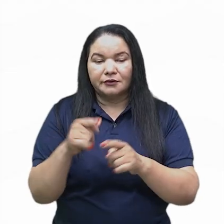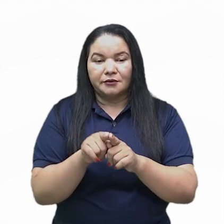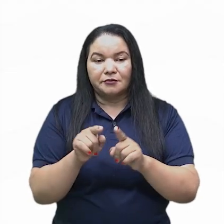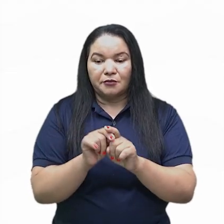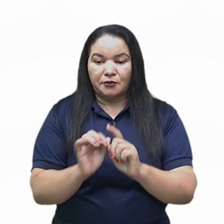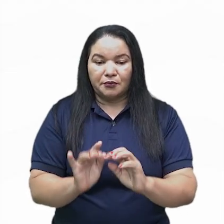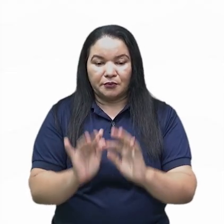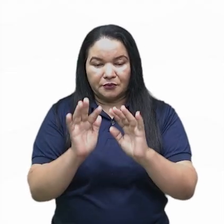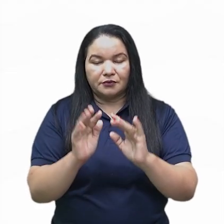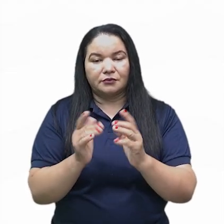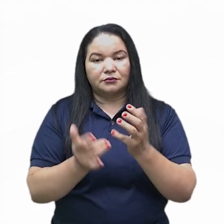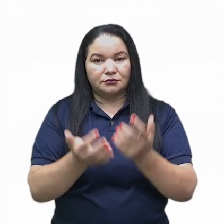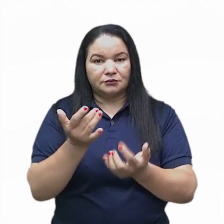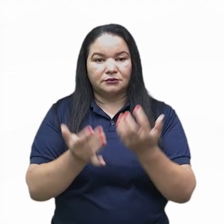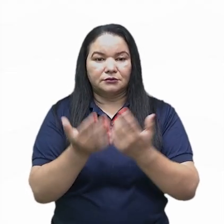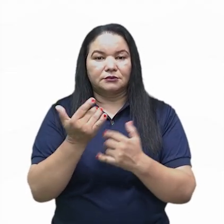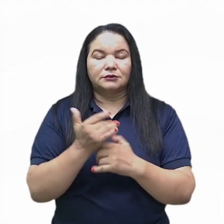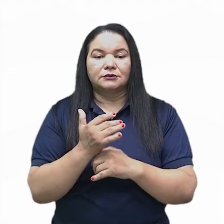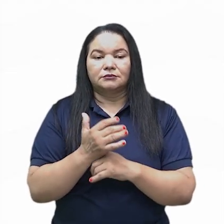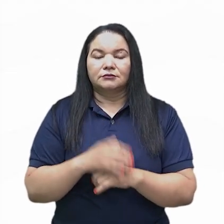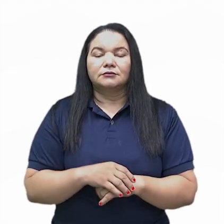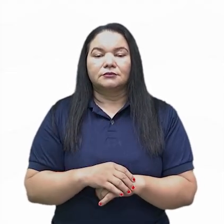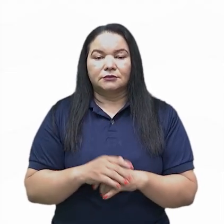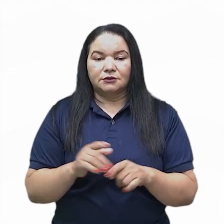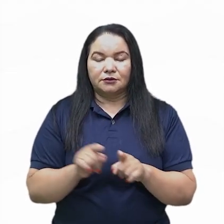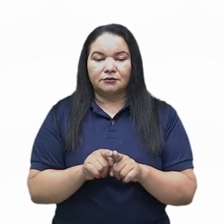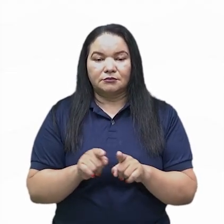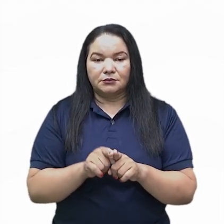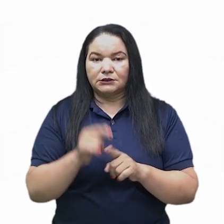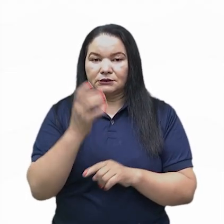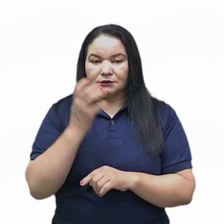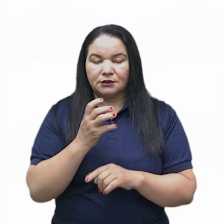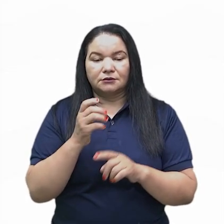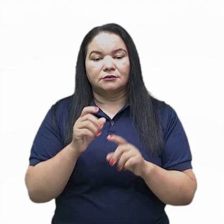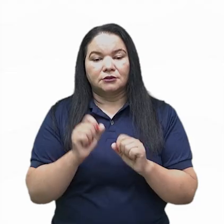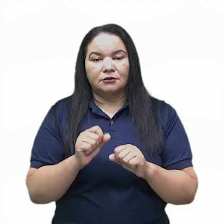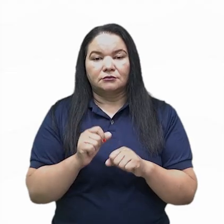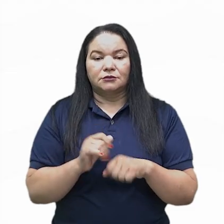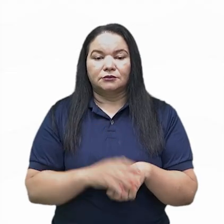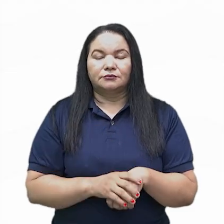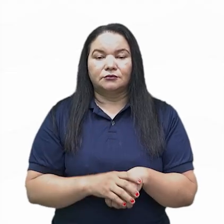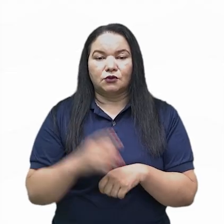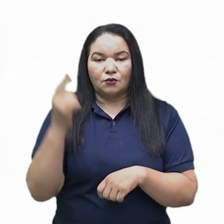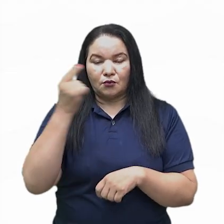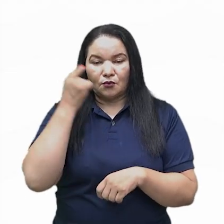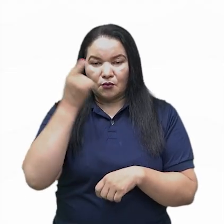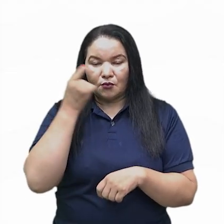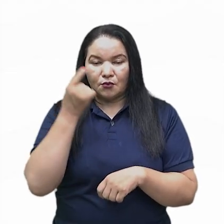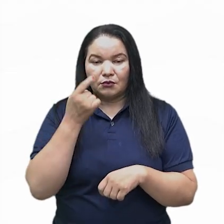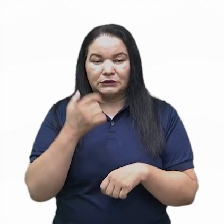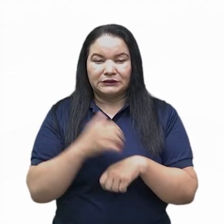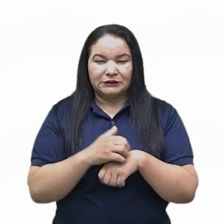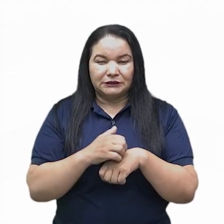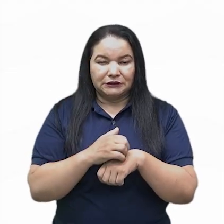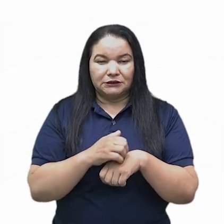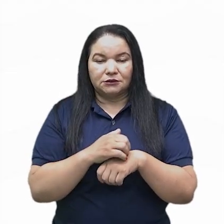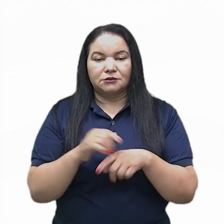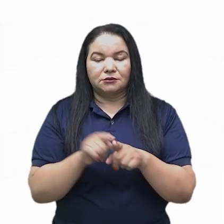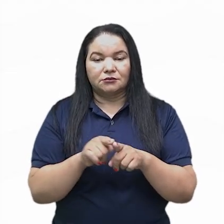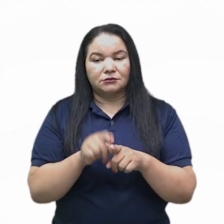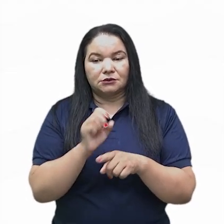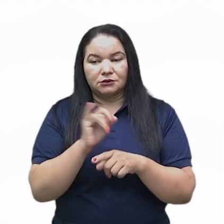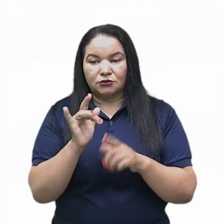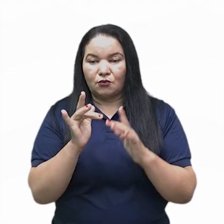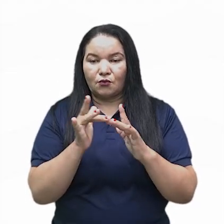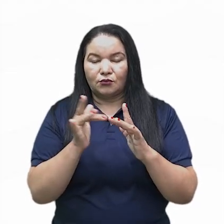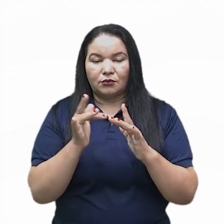são altamente inflamáveis. E ele, por exemplo, provoca irritação ocular grave, caso, né, entre em